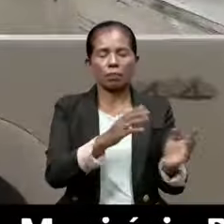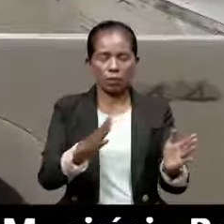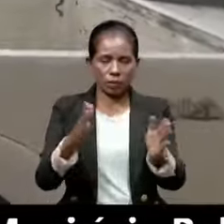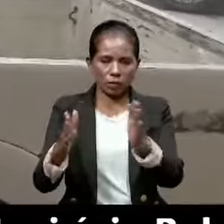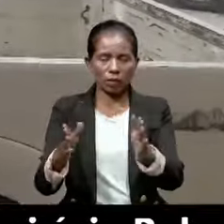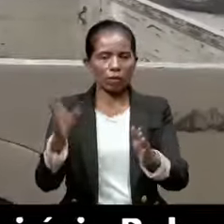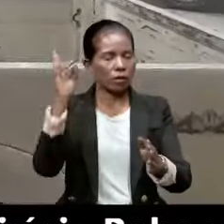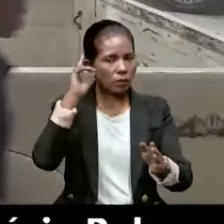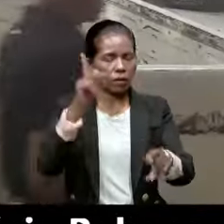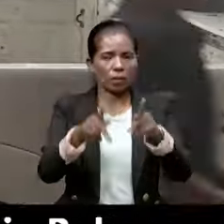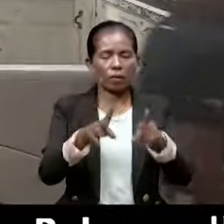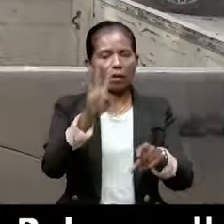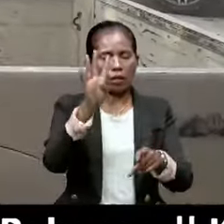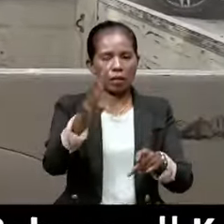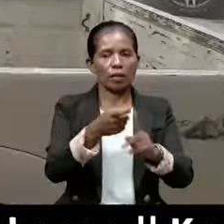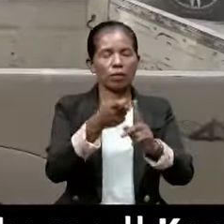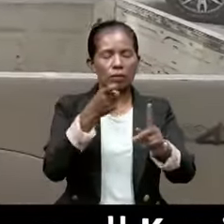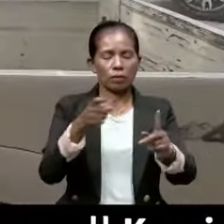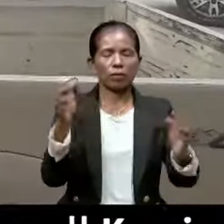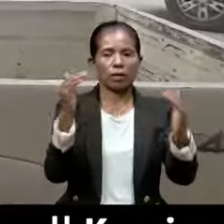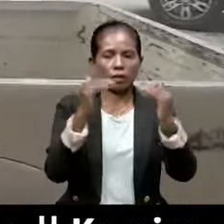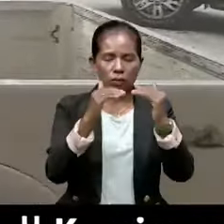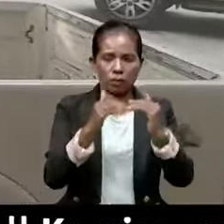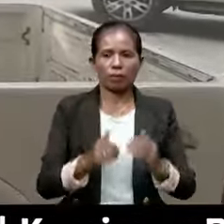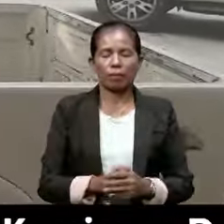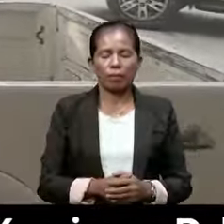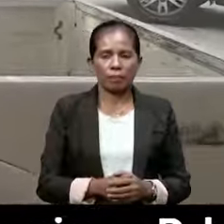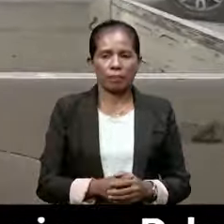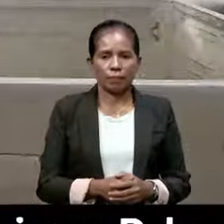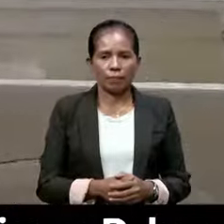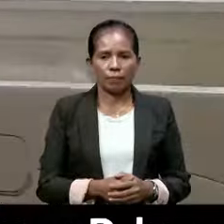audição, onde o Rona Sassi na Inhat, lhe o Zoom Meeting. Damião Gonçalves, Tito Silva, Gemen.